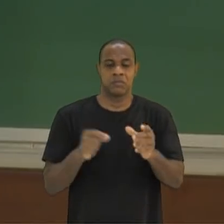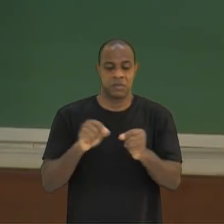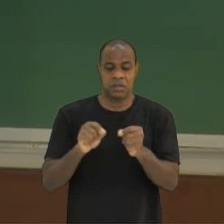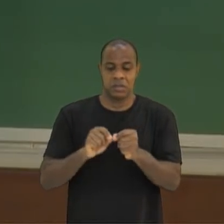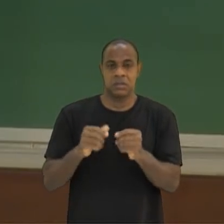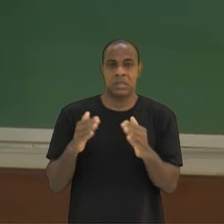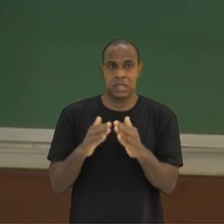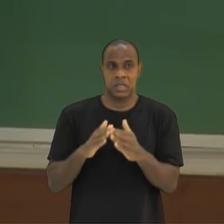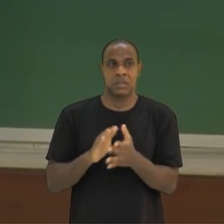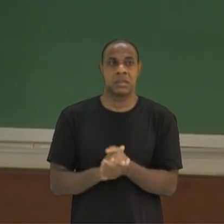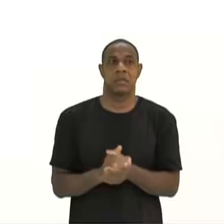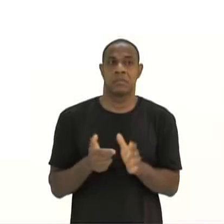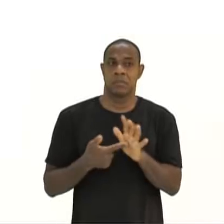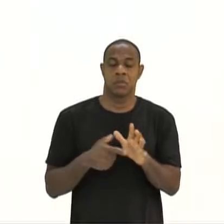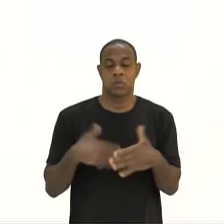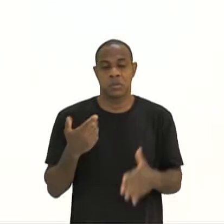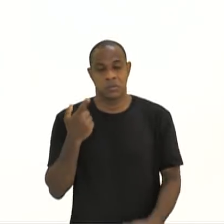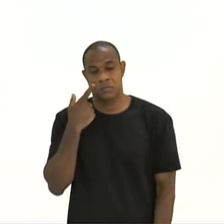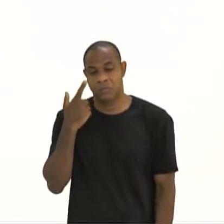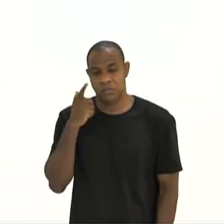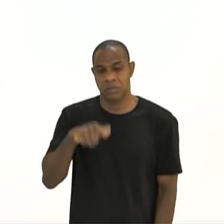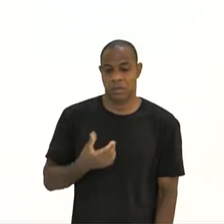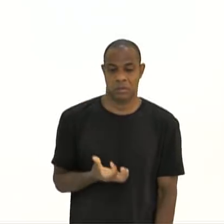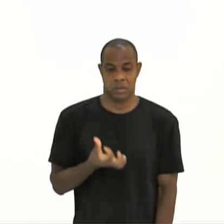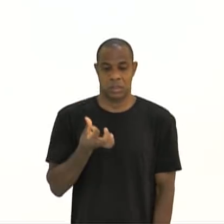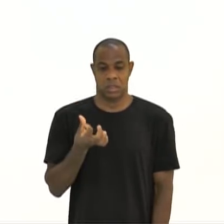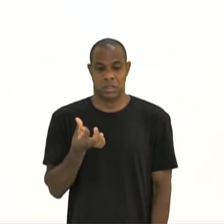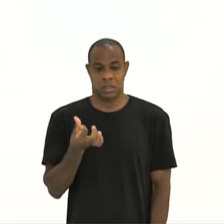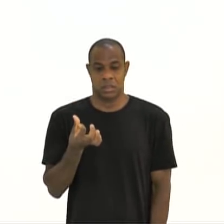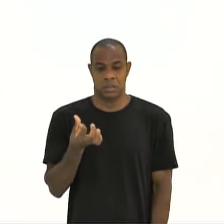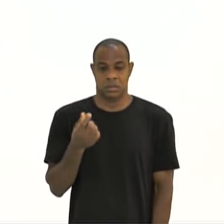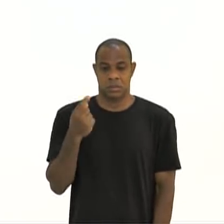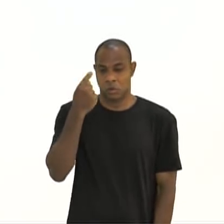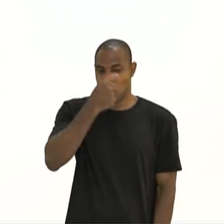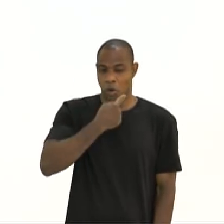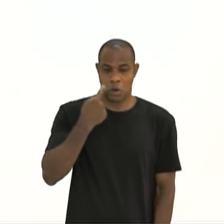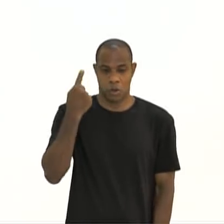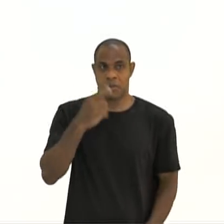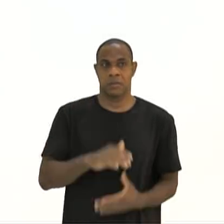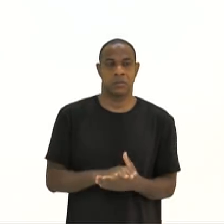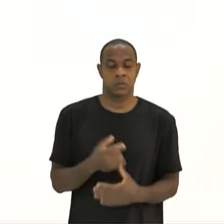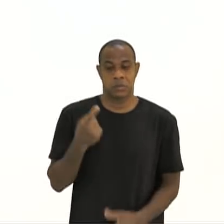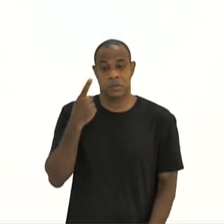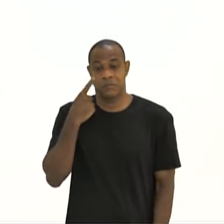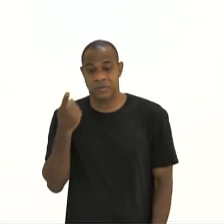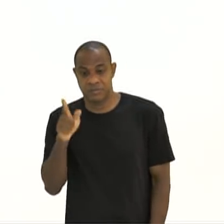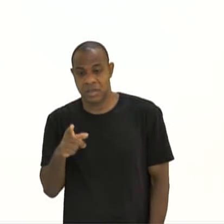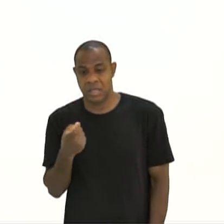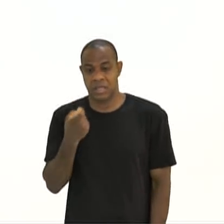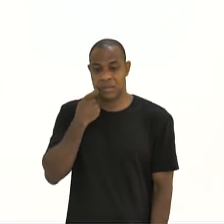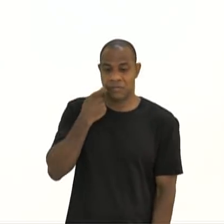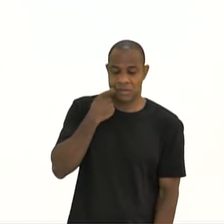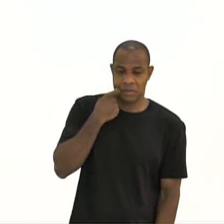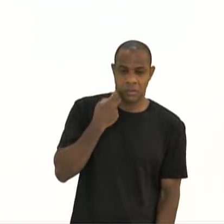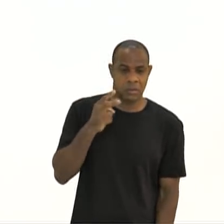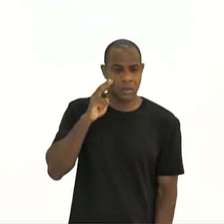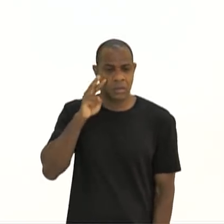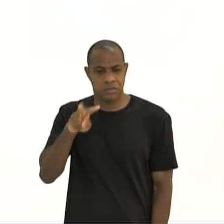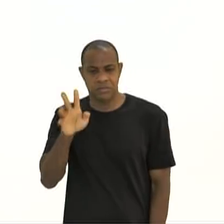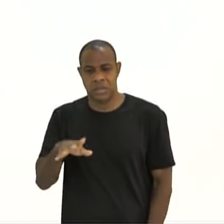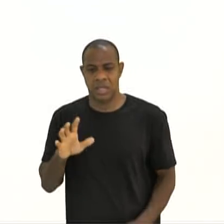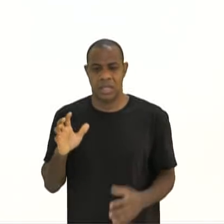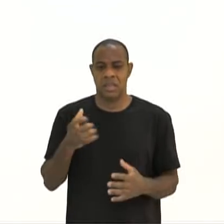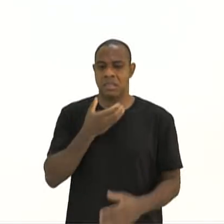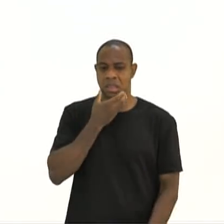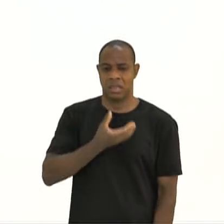casa. Quando se vê, já são 6 horas. Quando se vê, já é sexta-feira. Quando se vê, já é